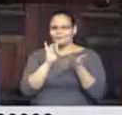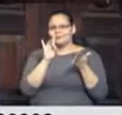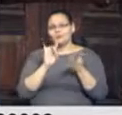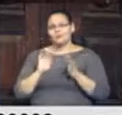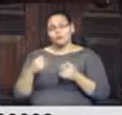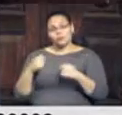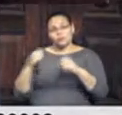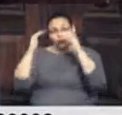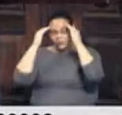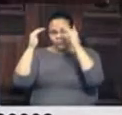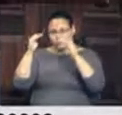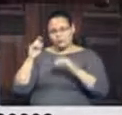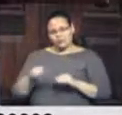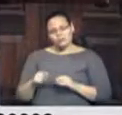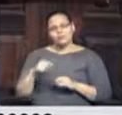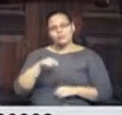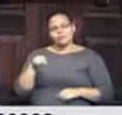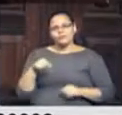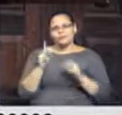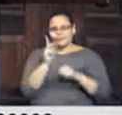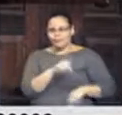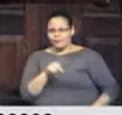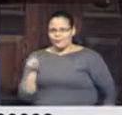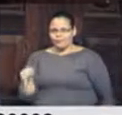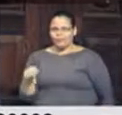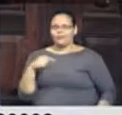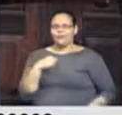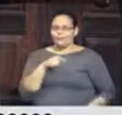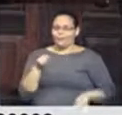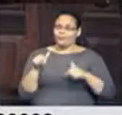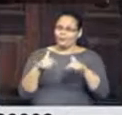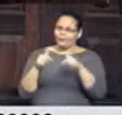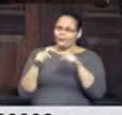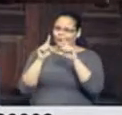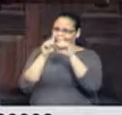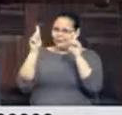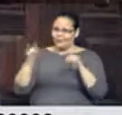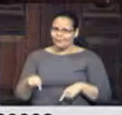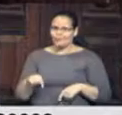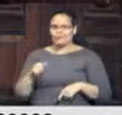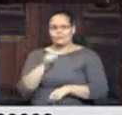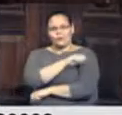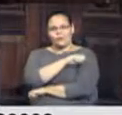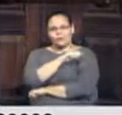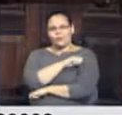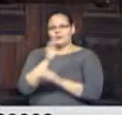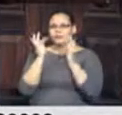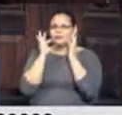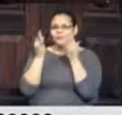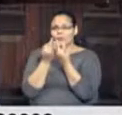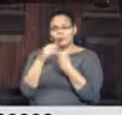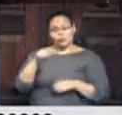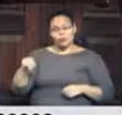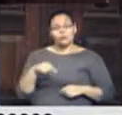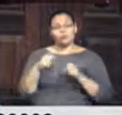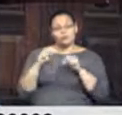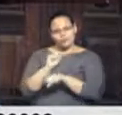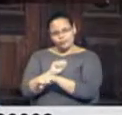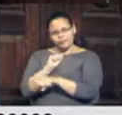a comunidade escolar, seus professores, os seus funcionários e alunos e família. É o que